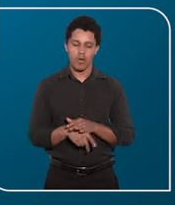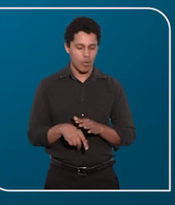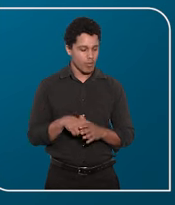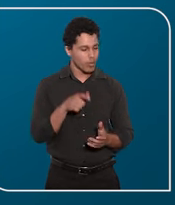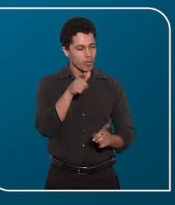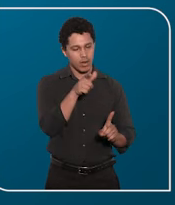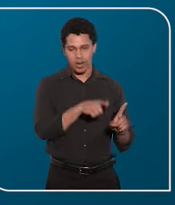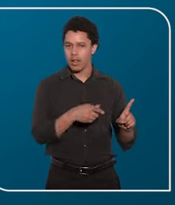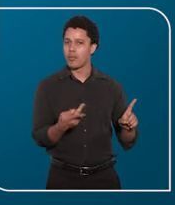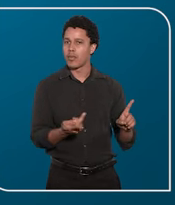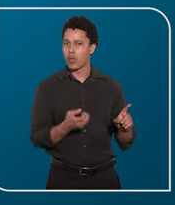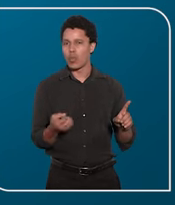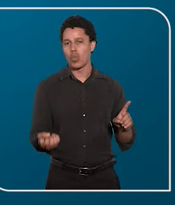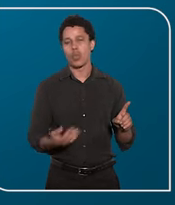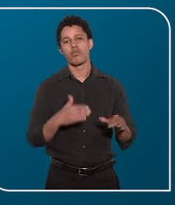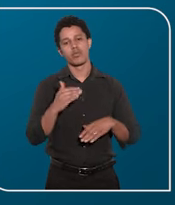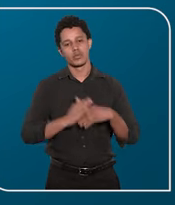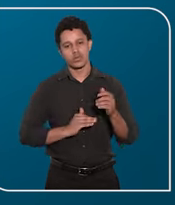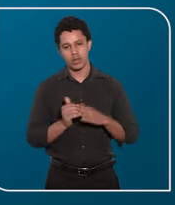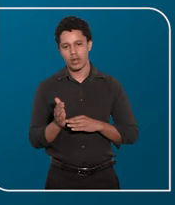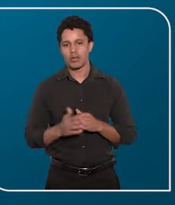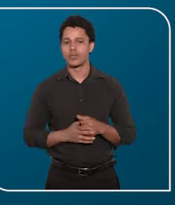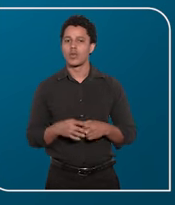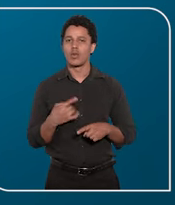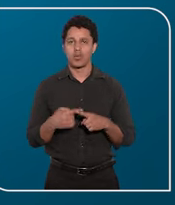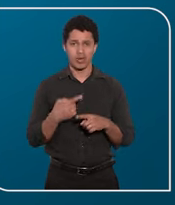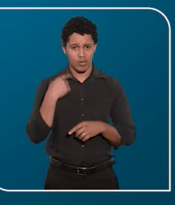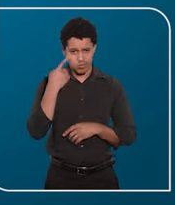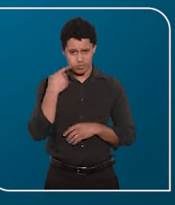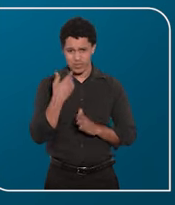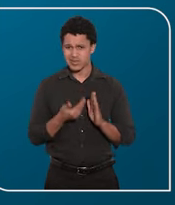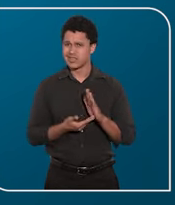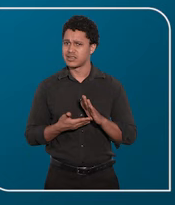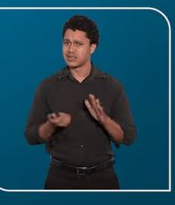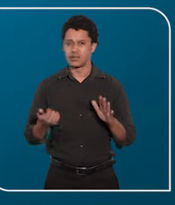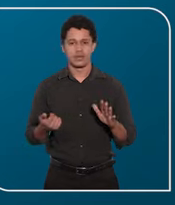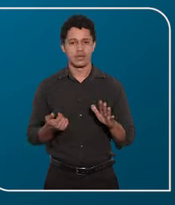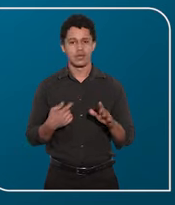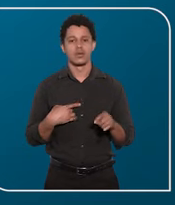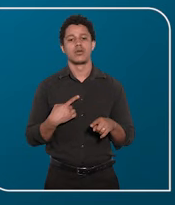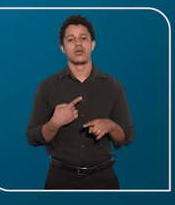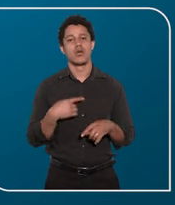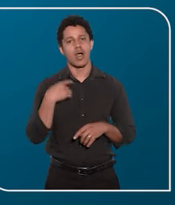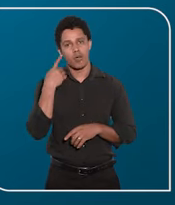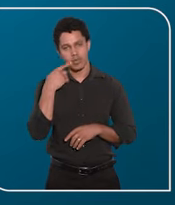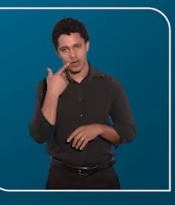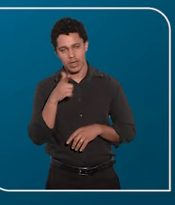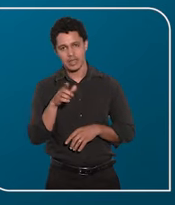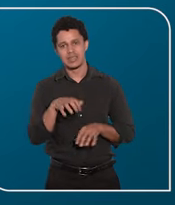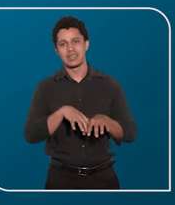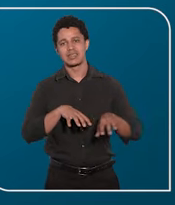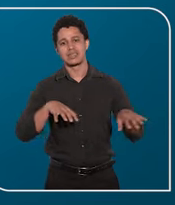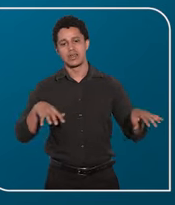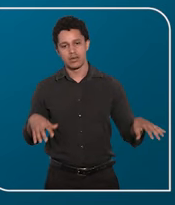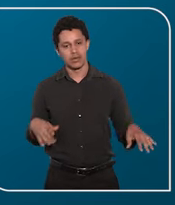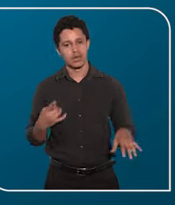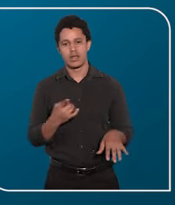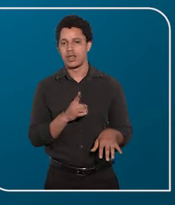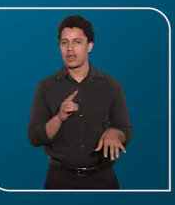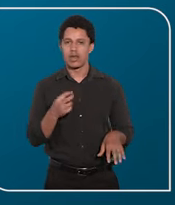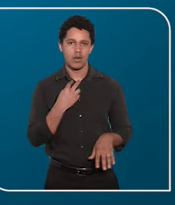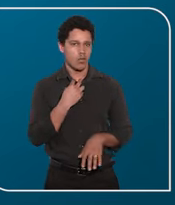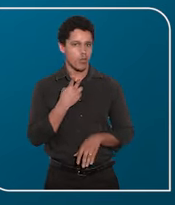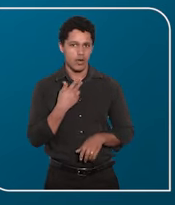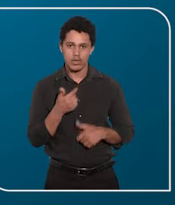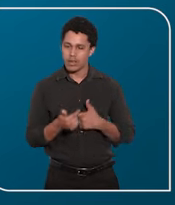um novo profissional, né? Porque o advogado suspenso, né, o advogado licenciado, né, ele não pode